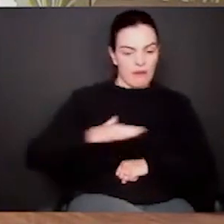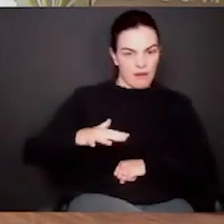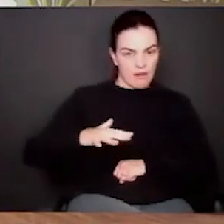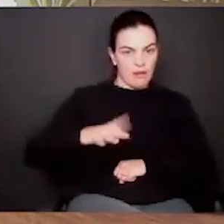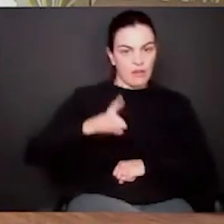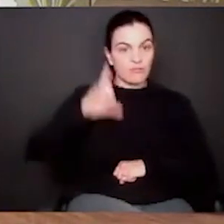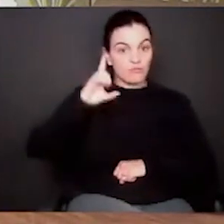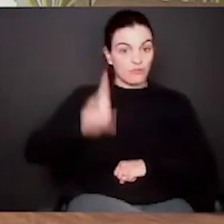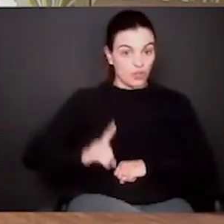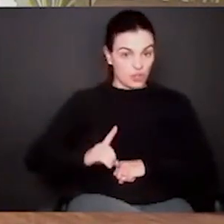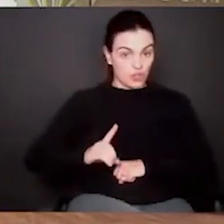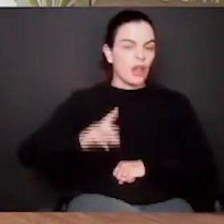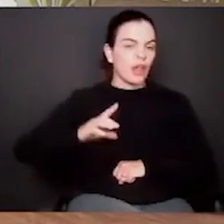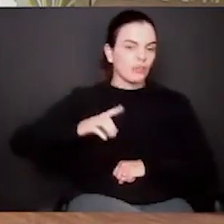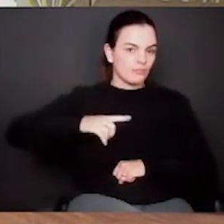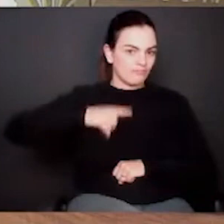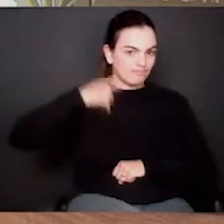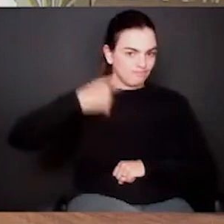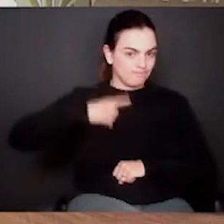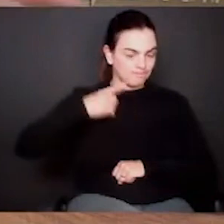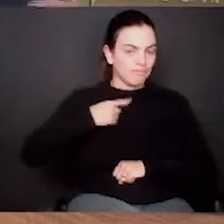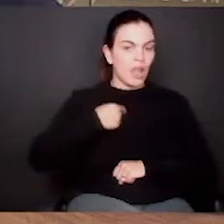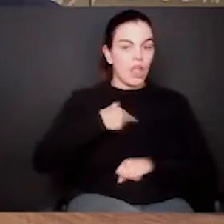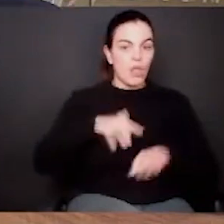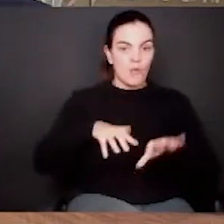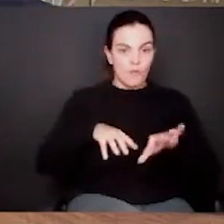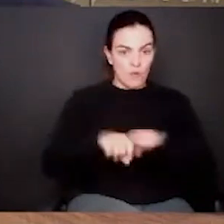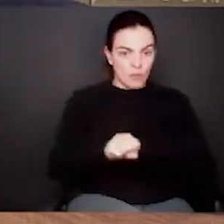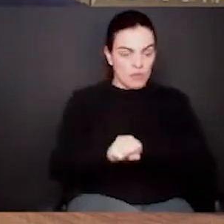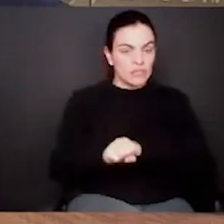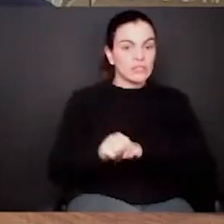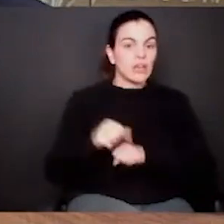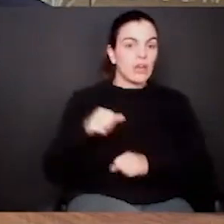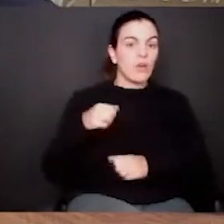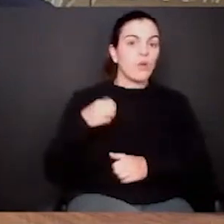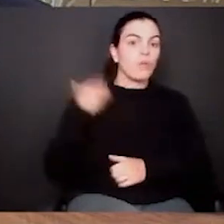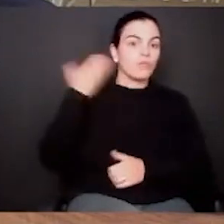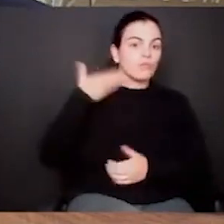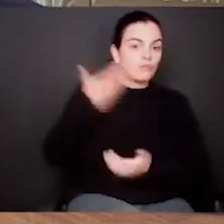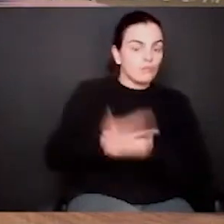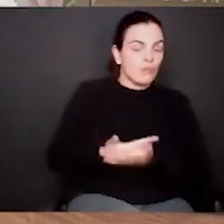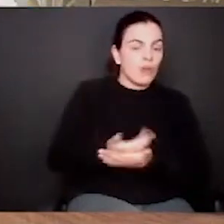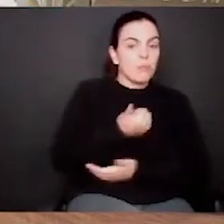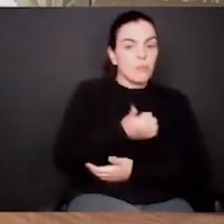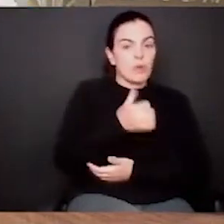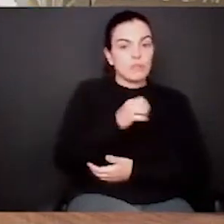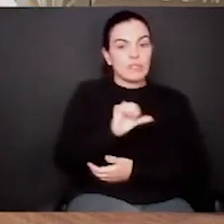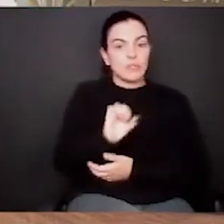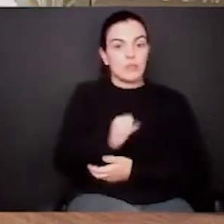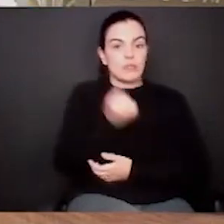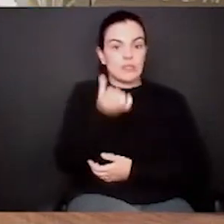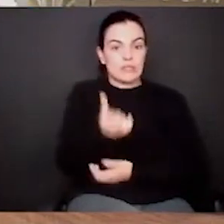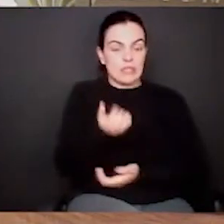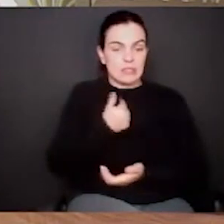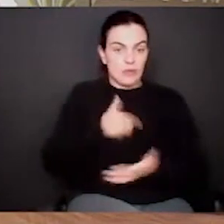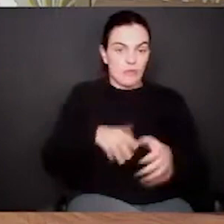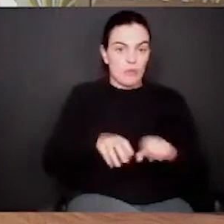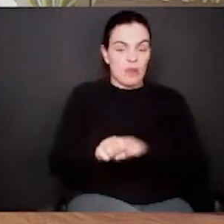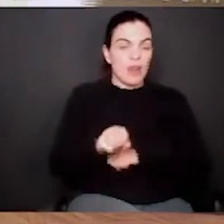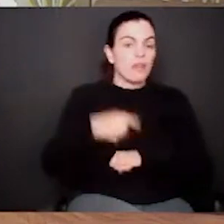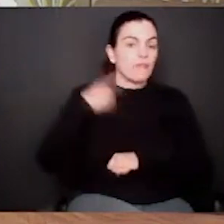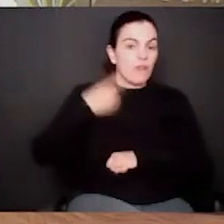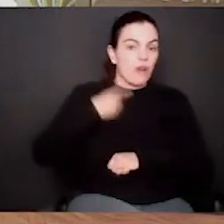e com a formação jurídica que eu tenho desde 1986, quando me formei em direito na Universidade Federal do